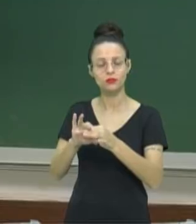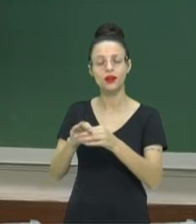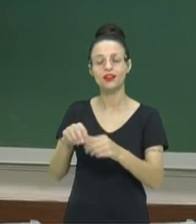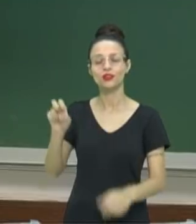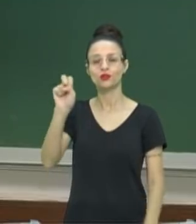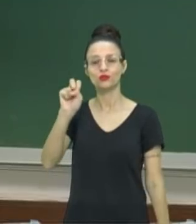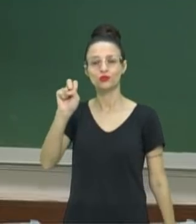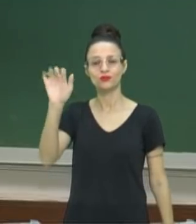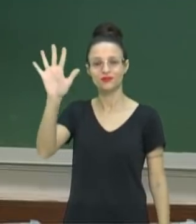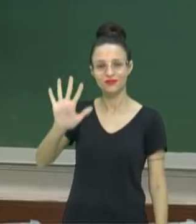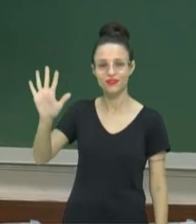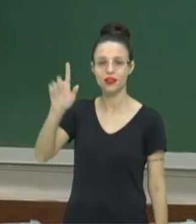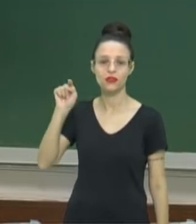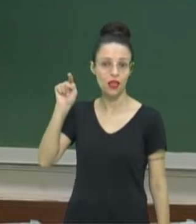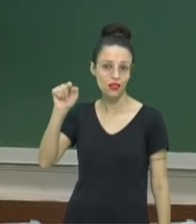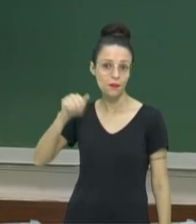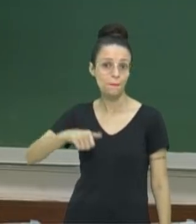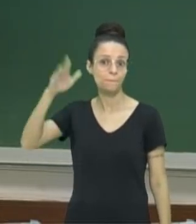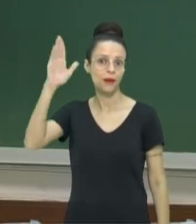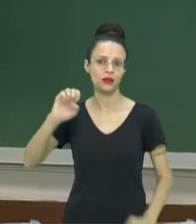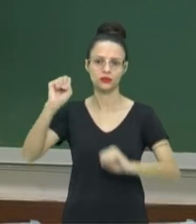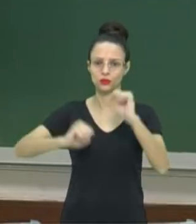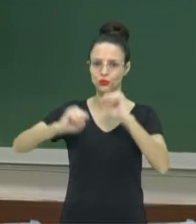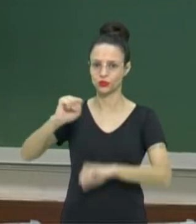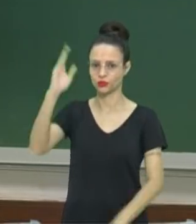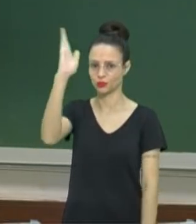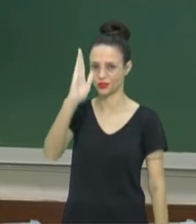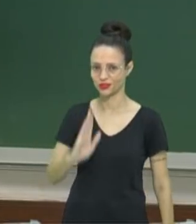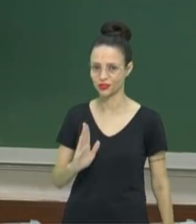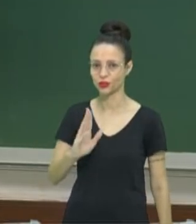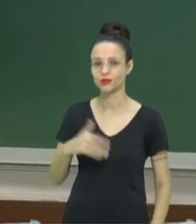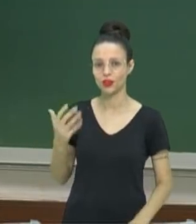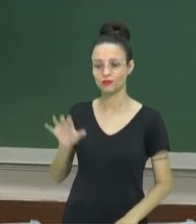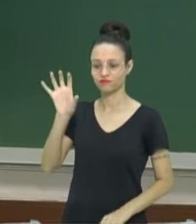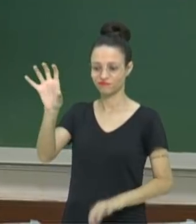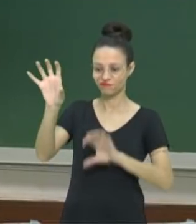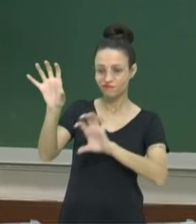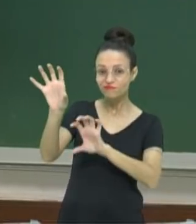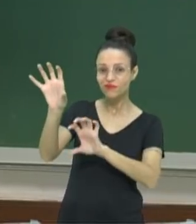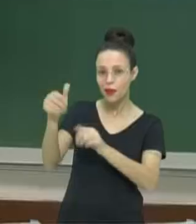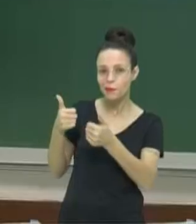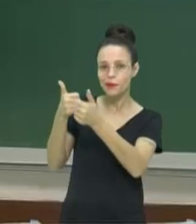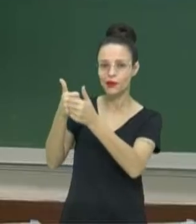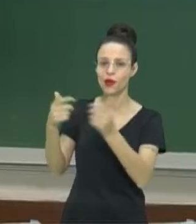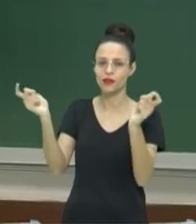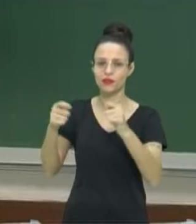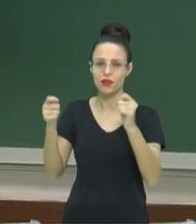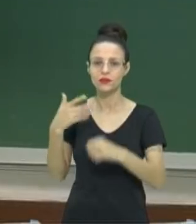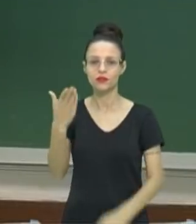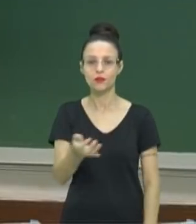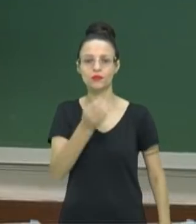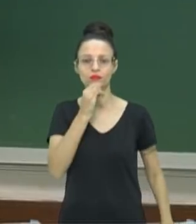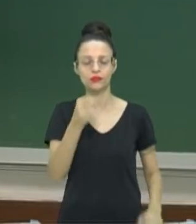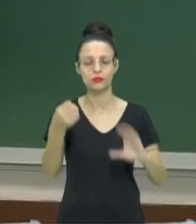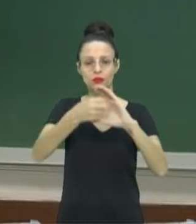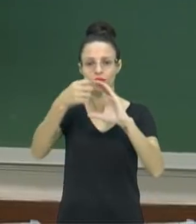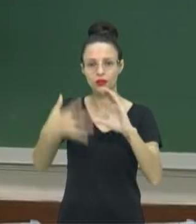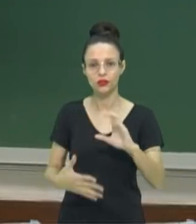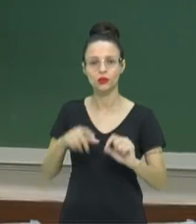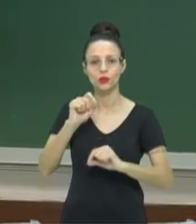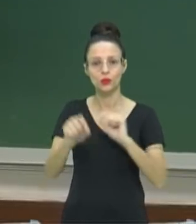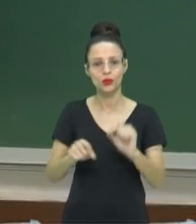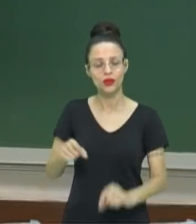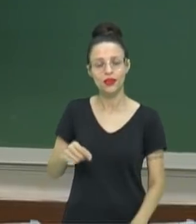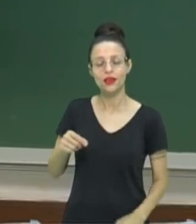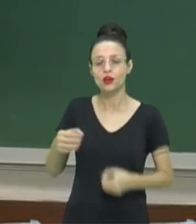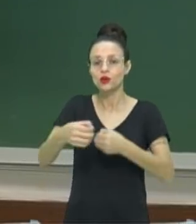sudeste, que é a mais industrializada do Brasil. Então, são algumas características ali que fazem, por exemplo, existir na